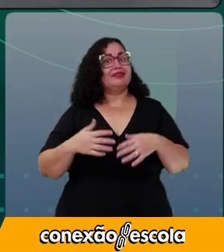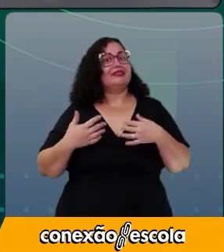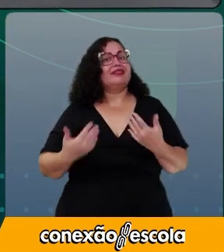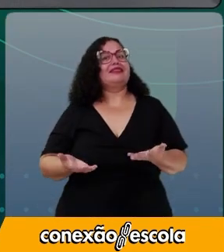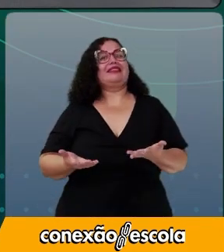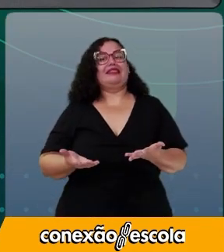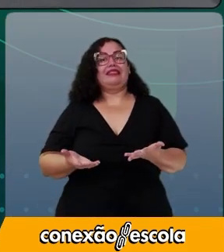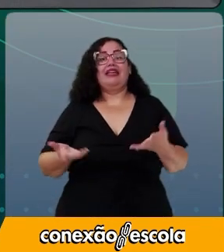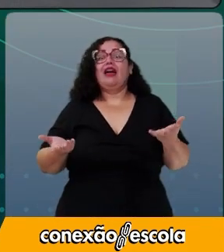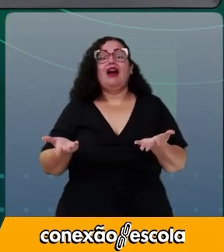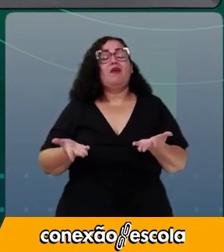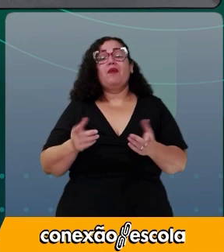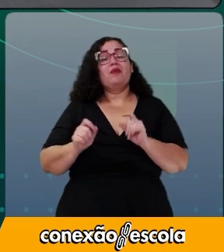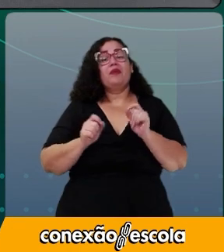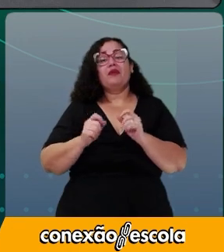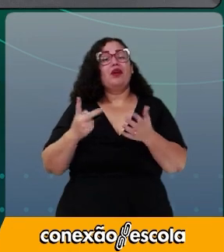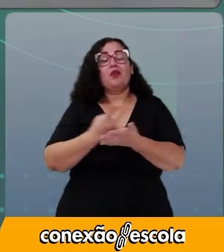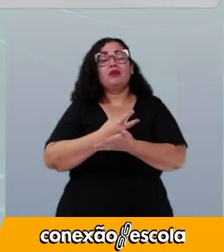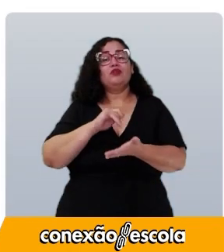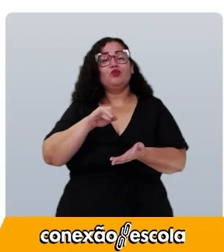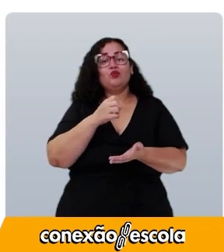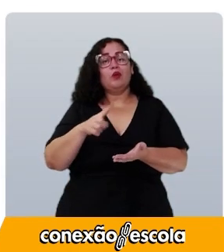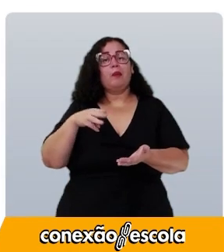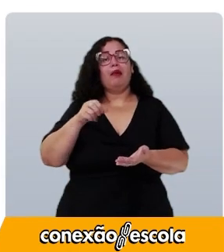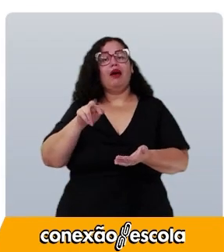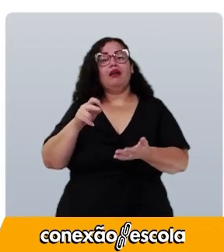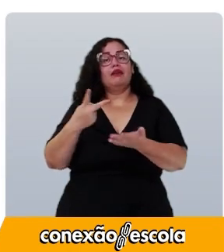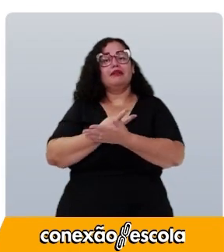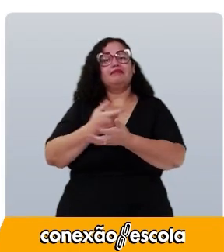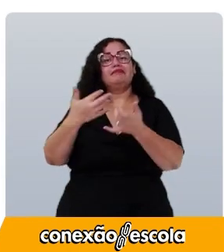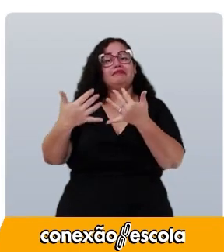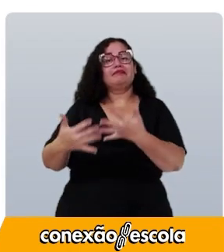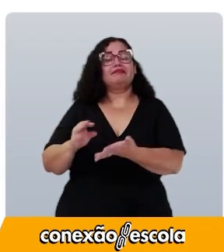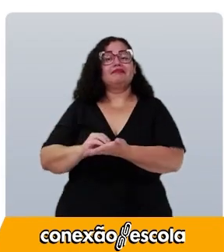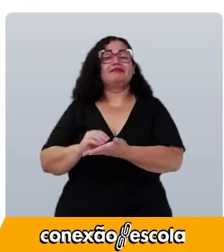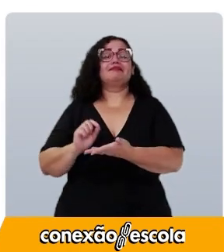Eita, e agora o que acontecerá com João e Maria?